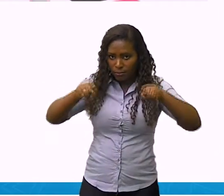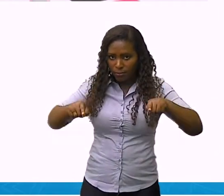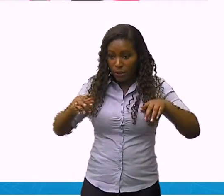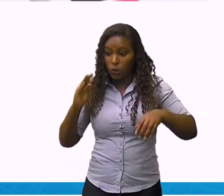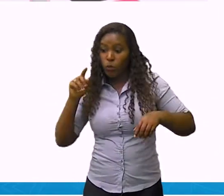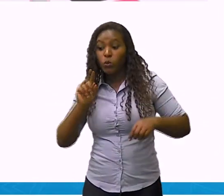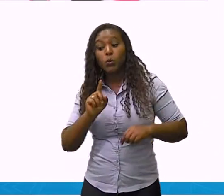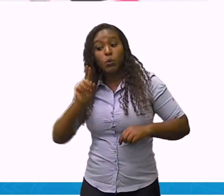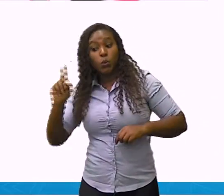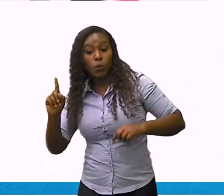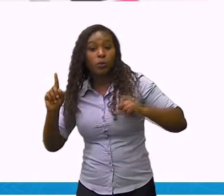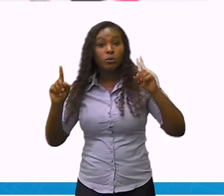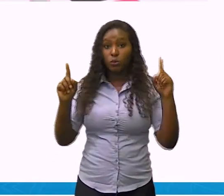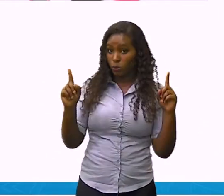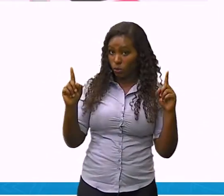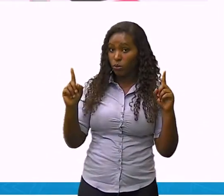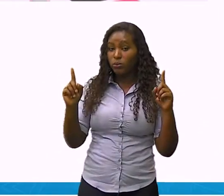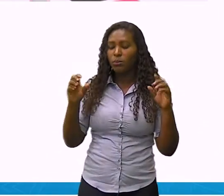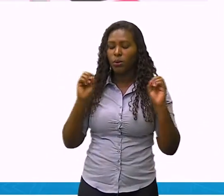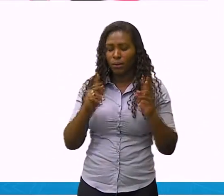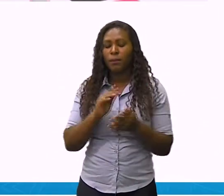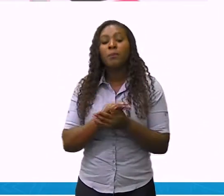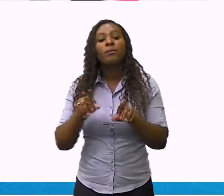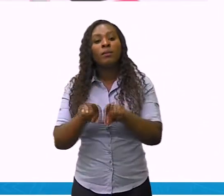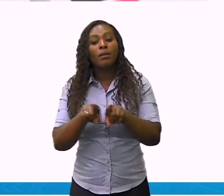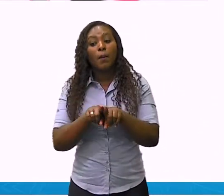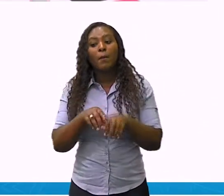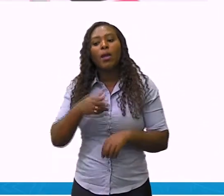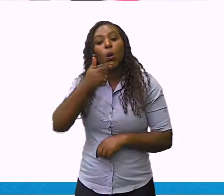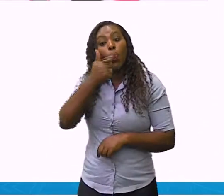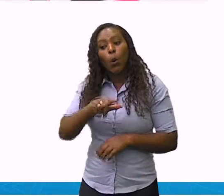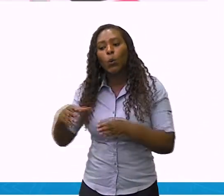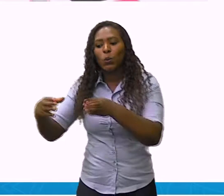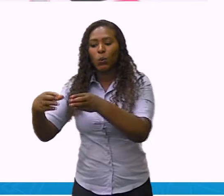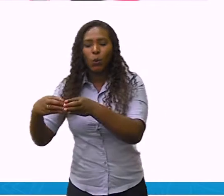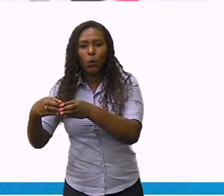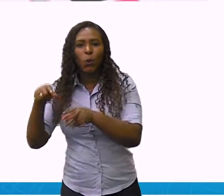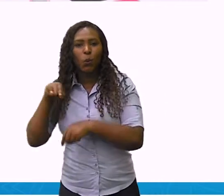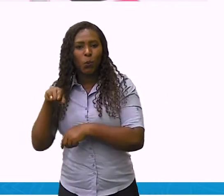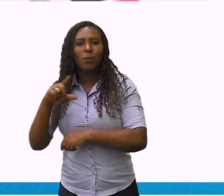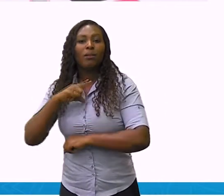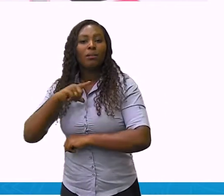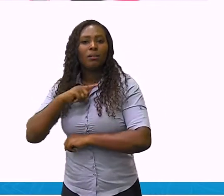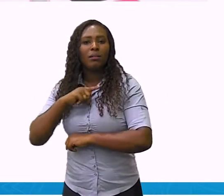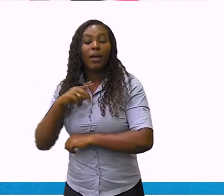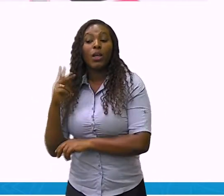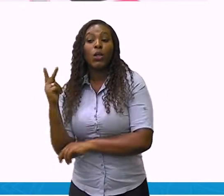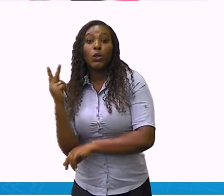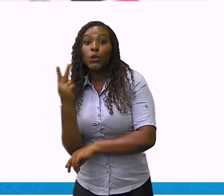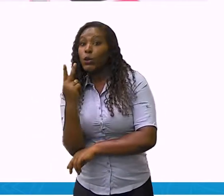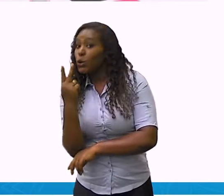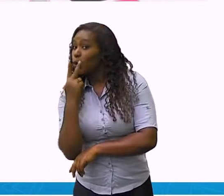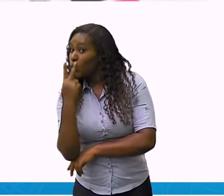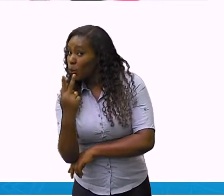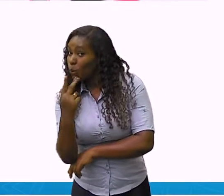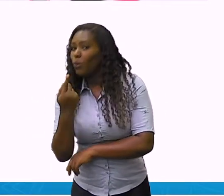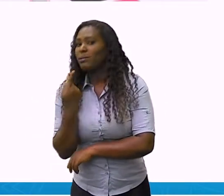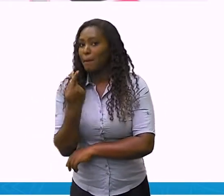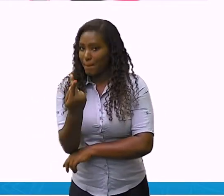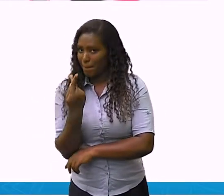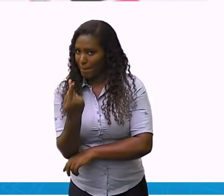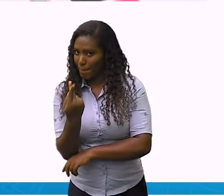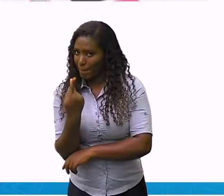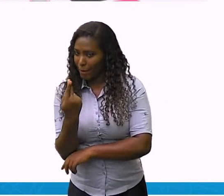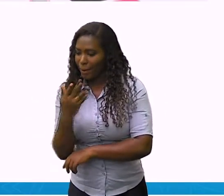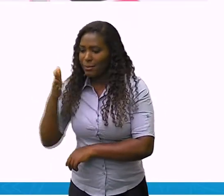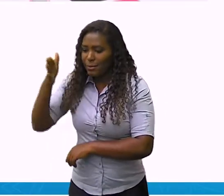formar um outro grupo, que é o grupo 2, onde tem imagens com 2 pares de lados paralelos. Nós